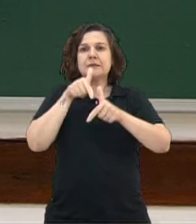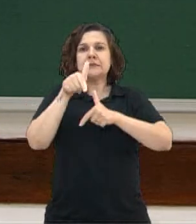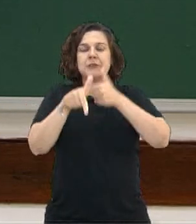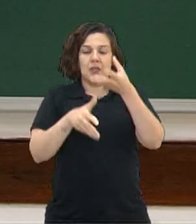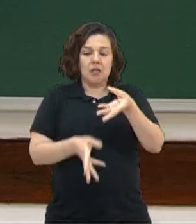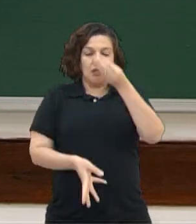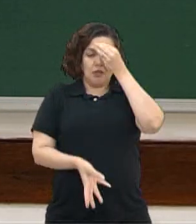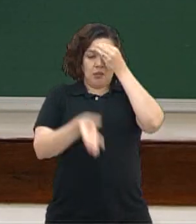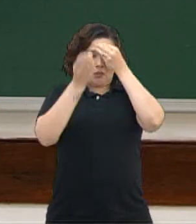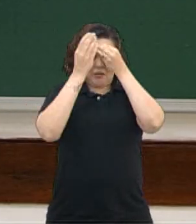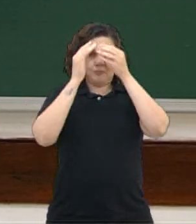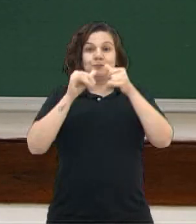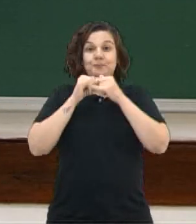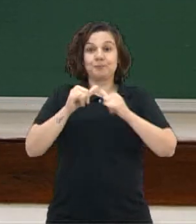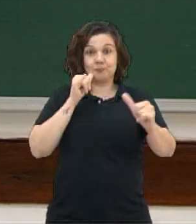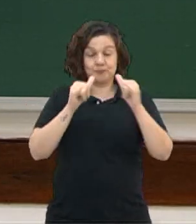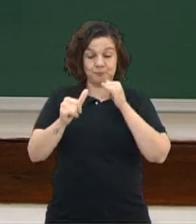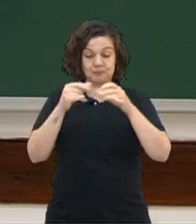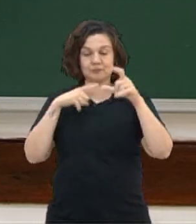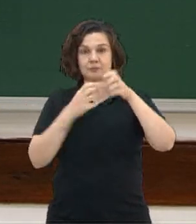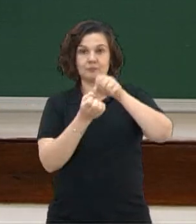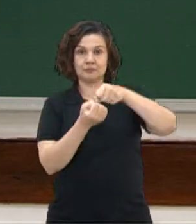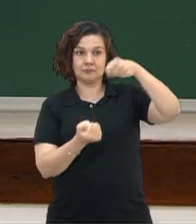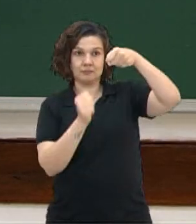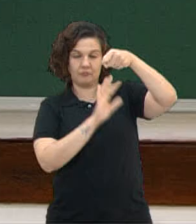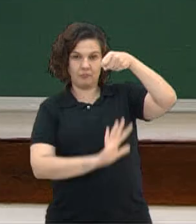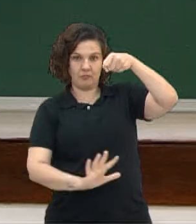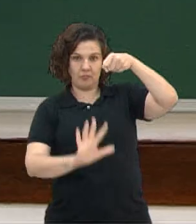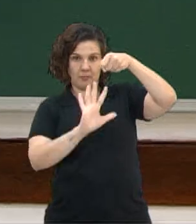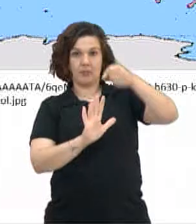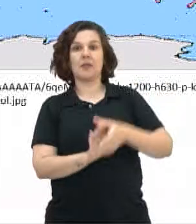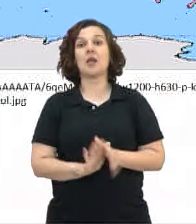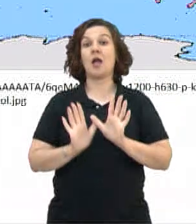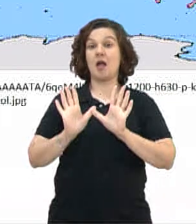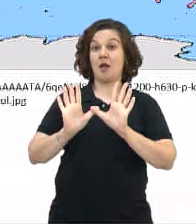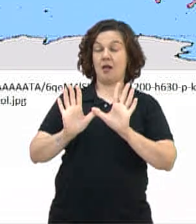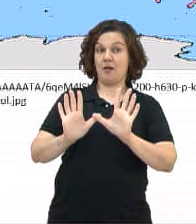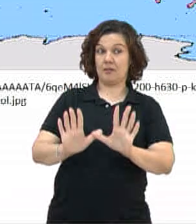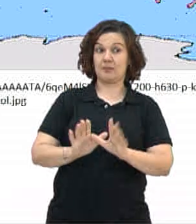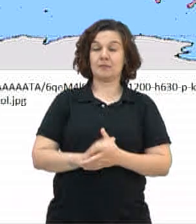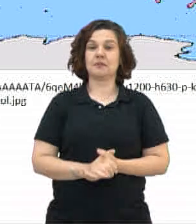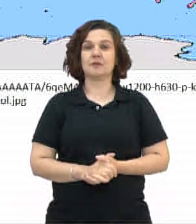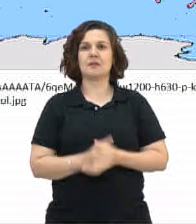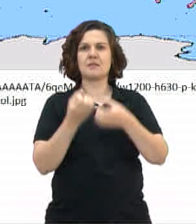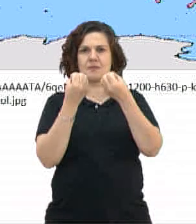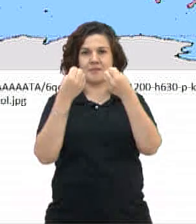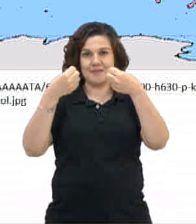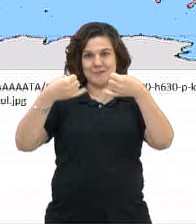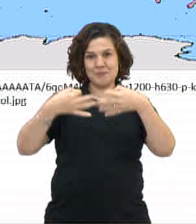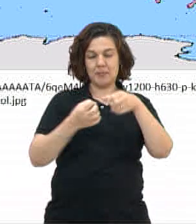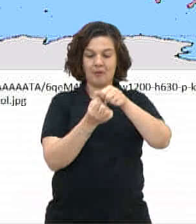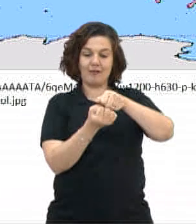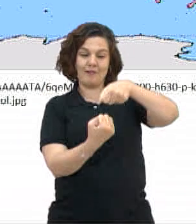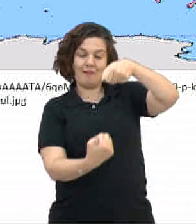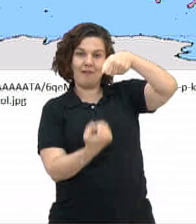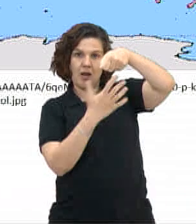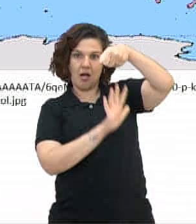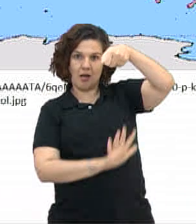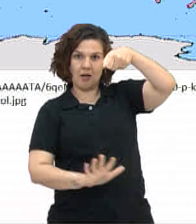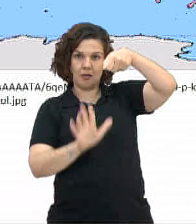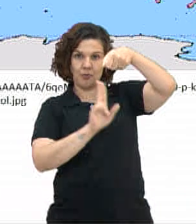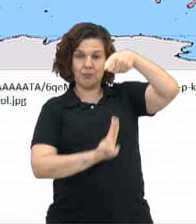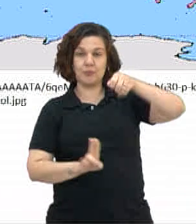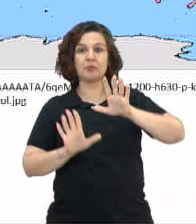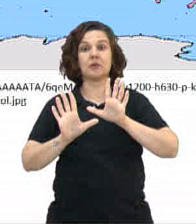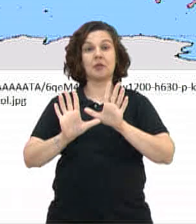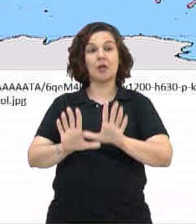as informações que os mapas nos apresentam. Porém, antes de falarmos sobre a cartografia, do seu uso prático,